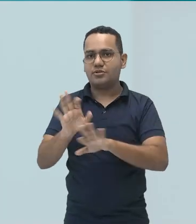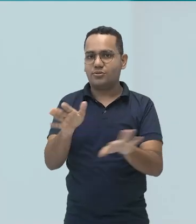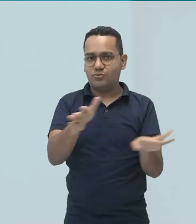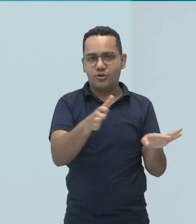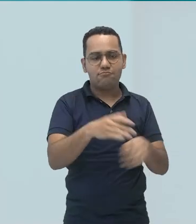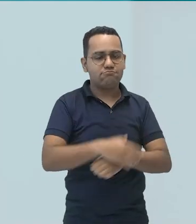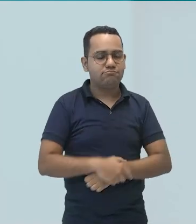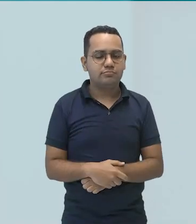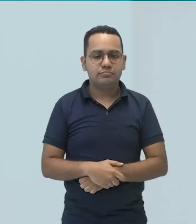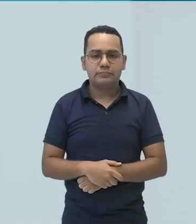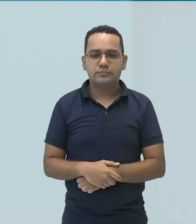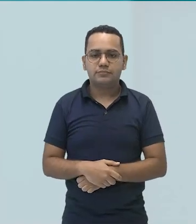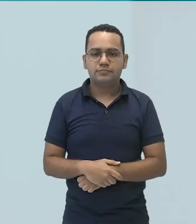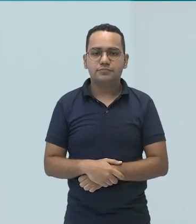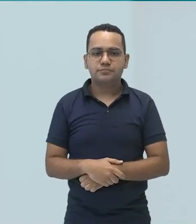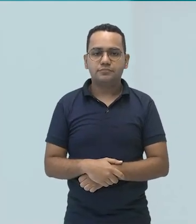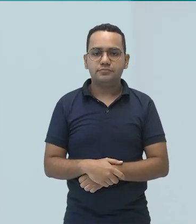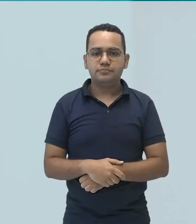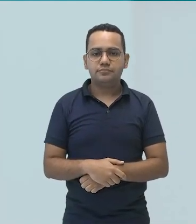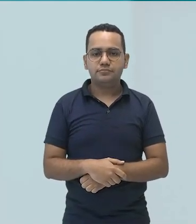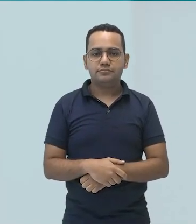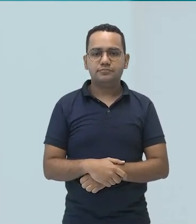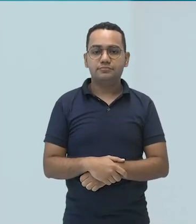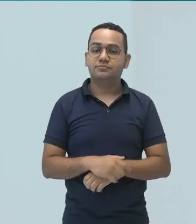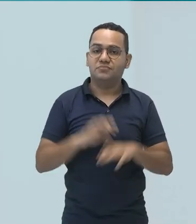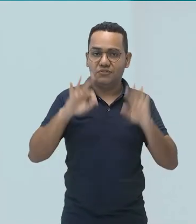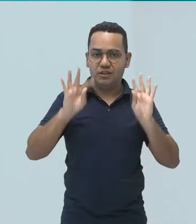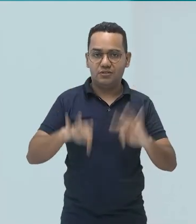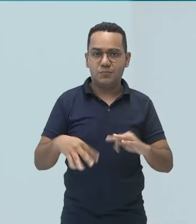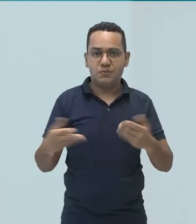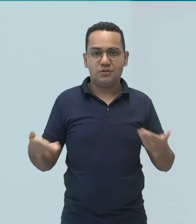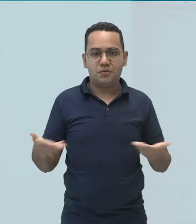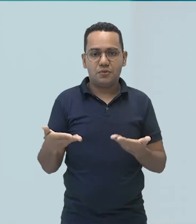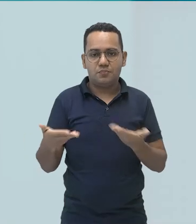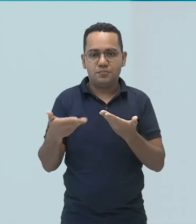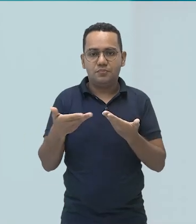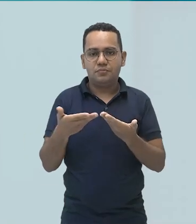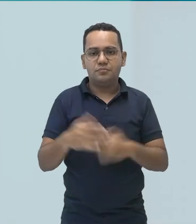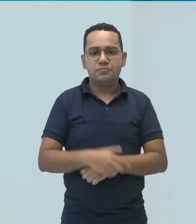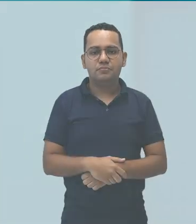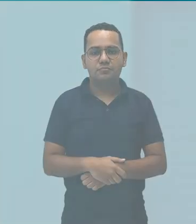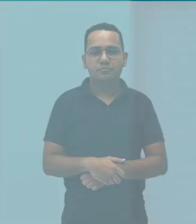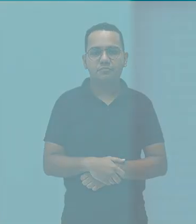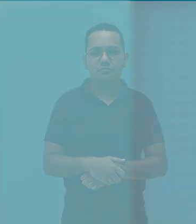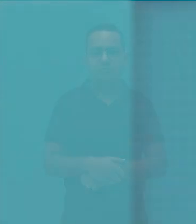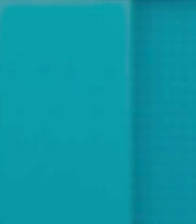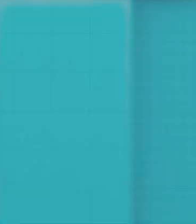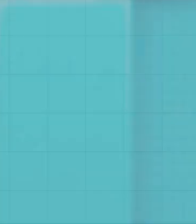nossa unidade. Eu fico por aqui e desejo a vocês aí ótimos estudos.